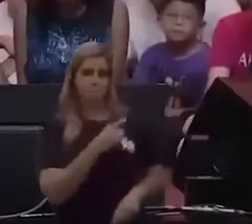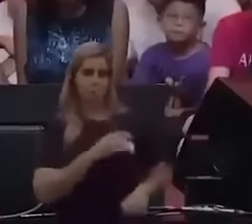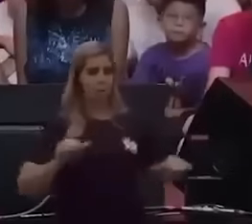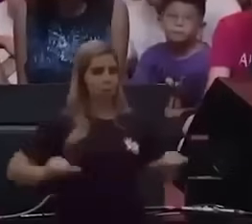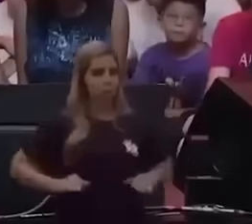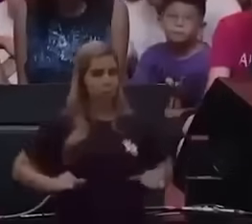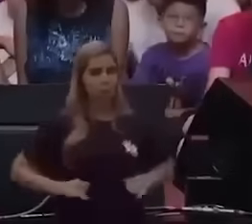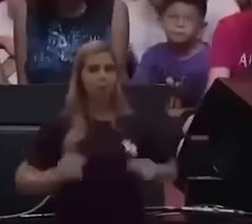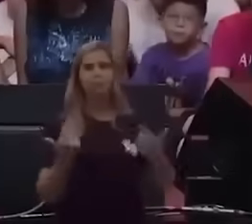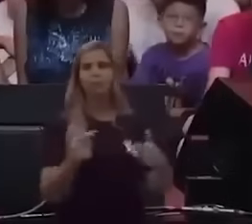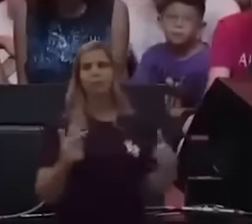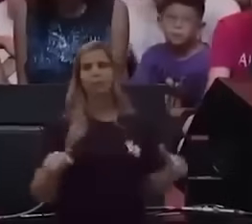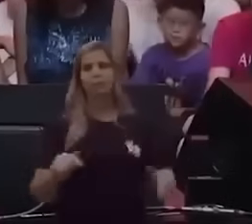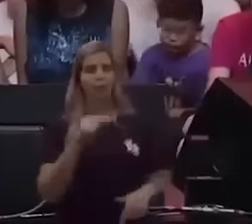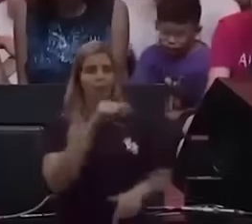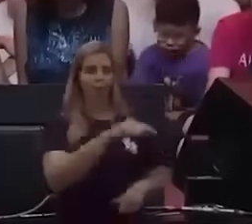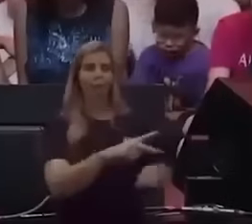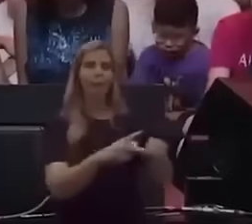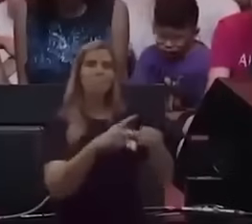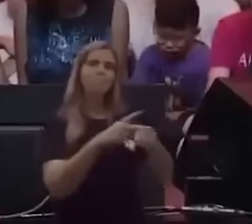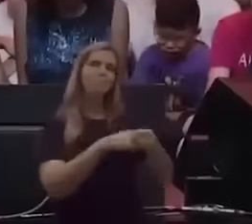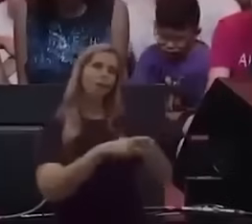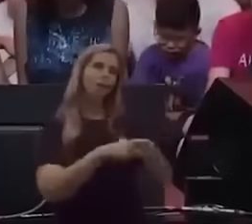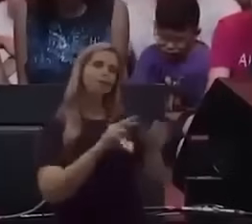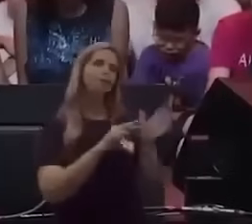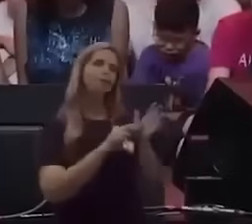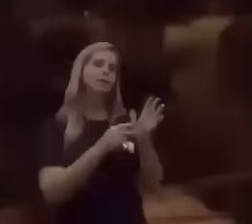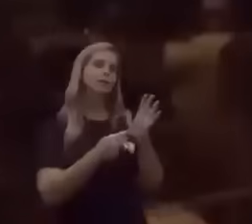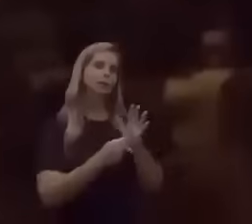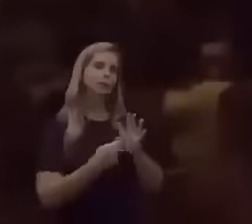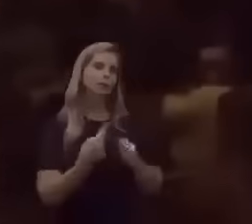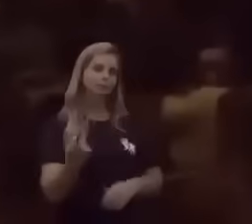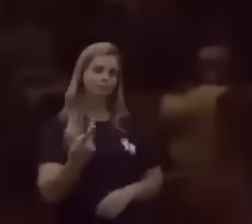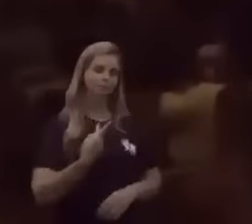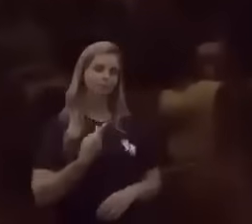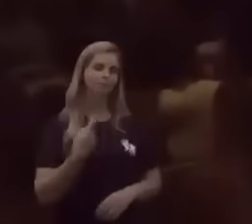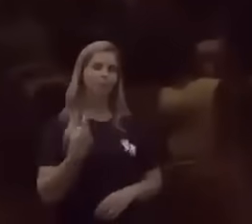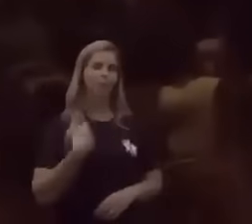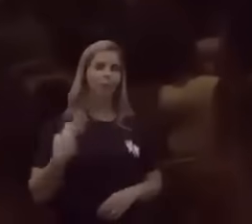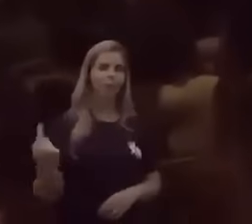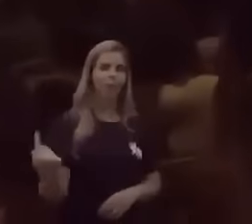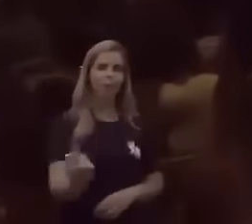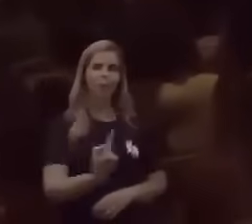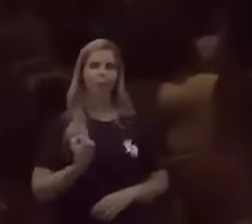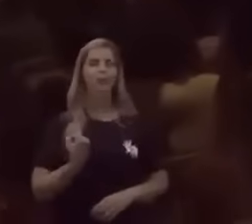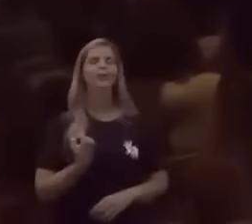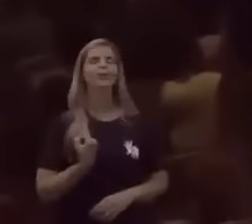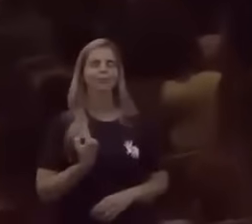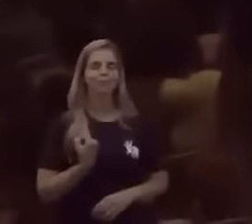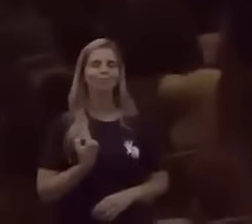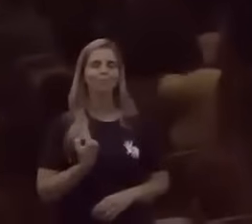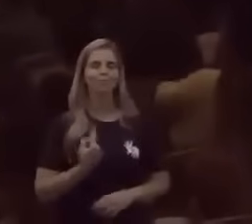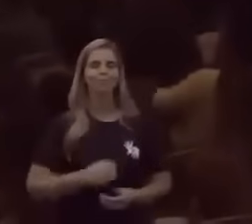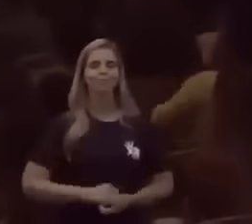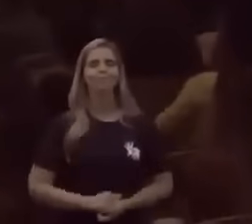Este homem é o símbolo de você e de mim, é o símbolo da humanidade.